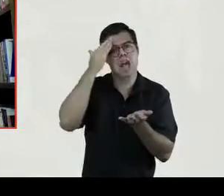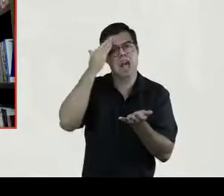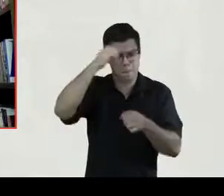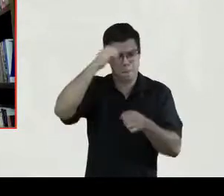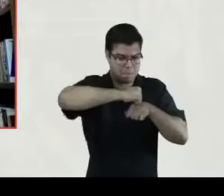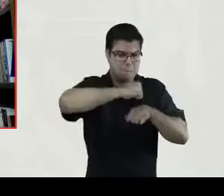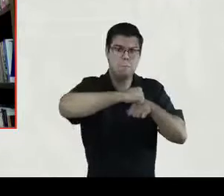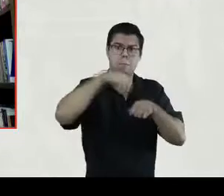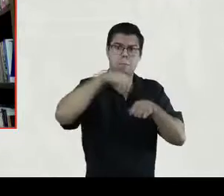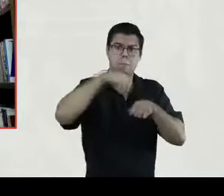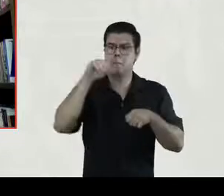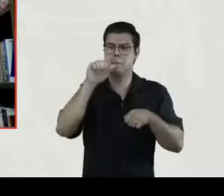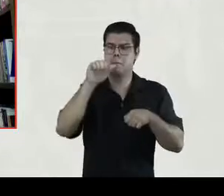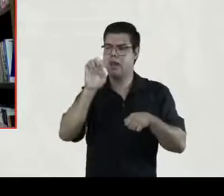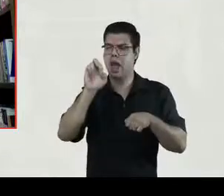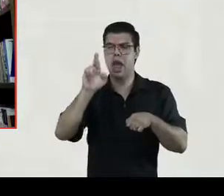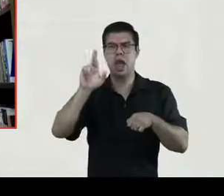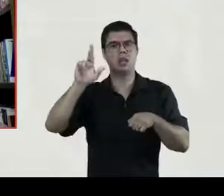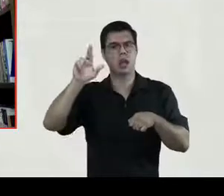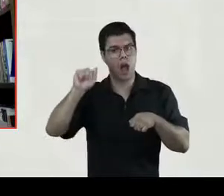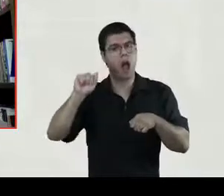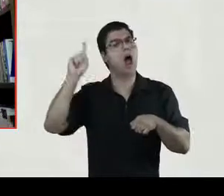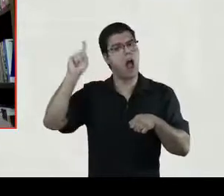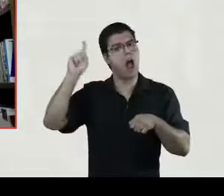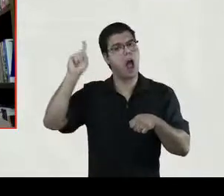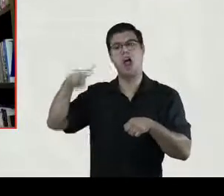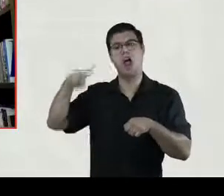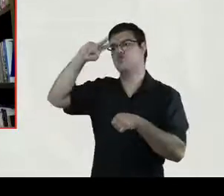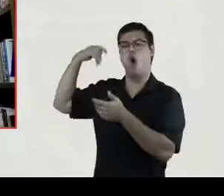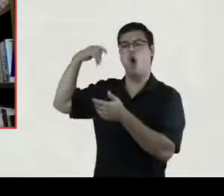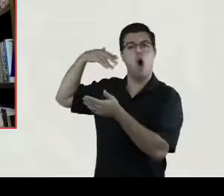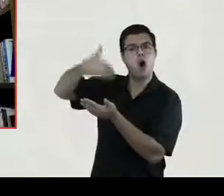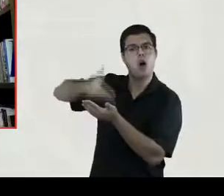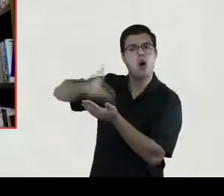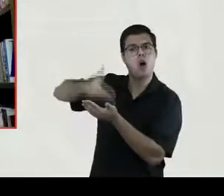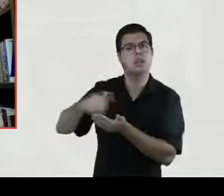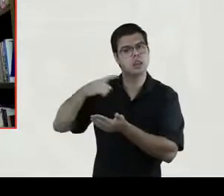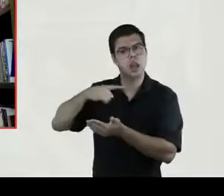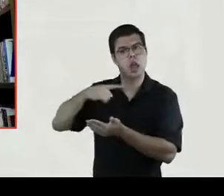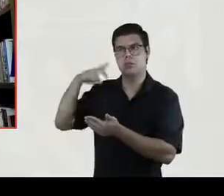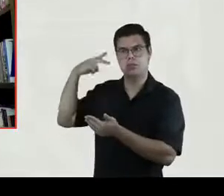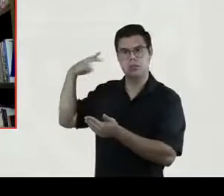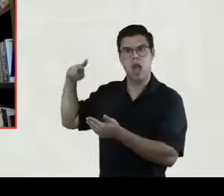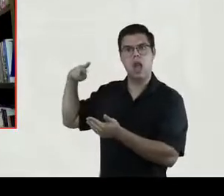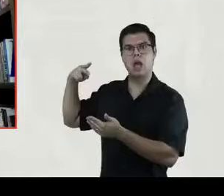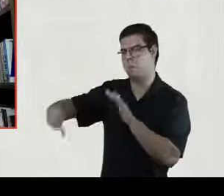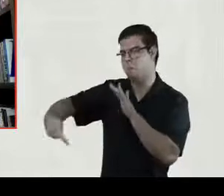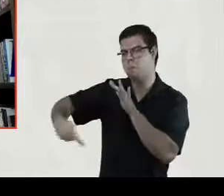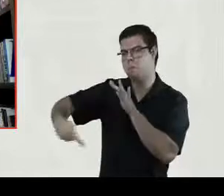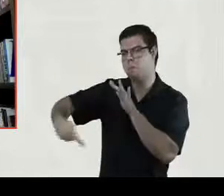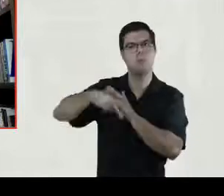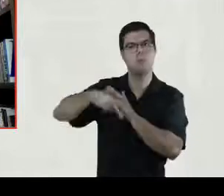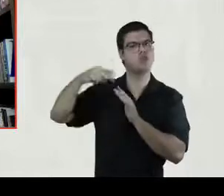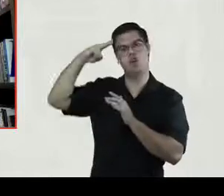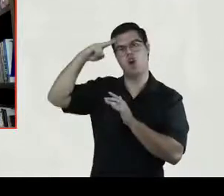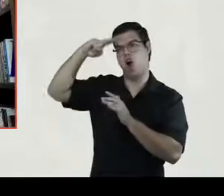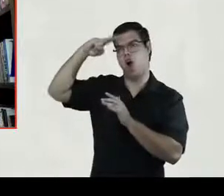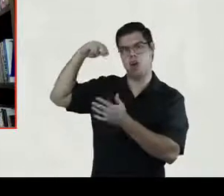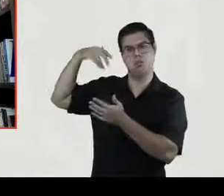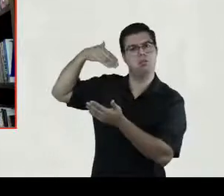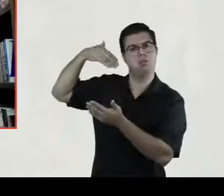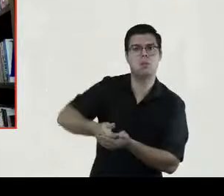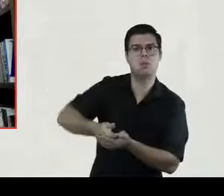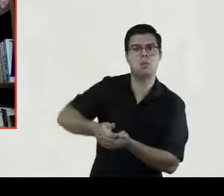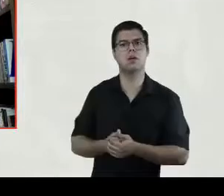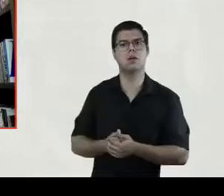é histórica, a própria matéria em si também ela possui uma propriedade histórica. Então, nesse caso, eu diria que